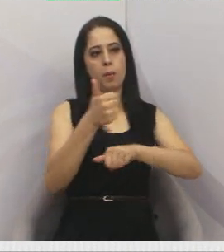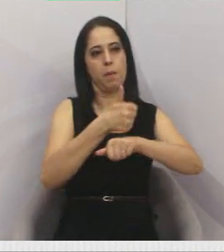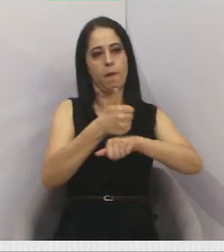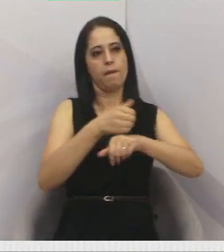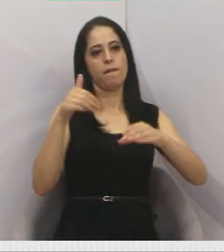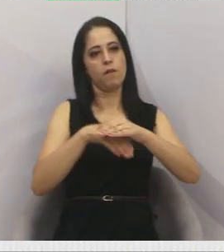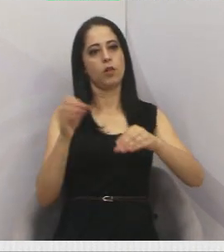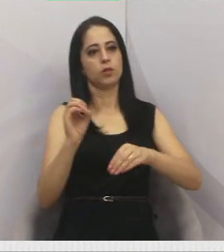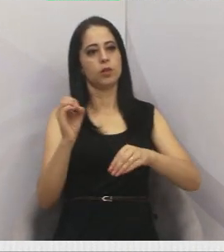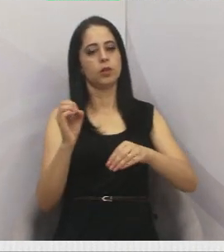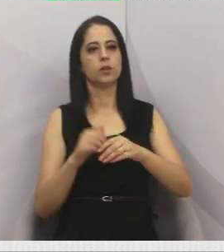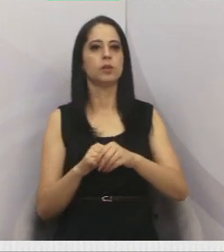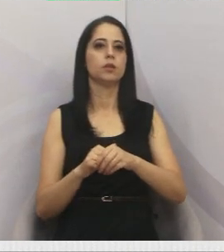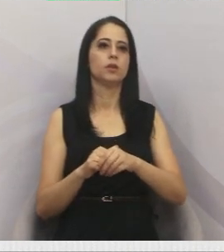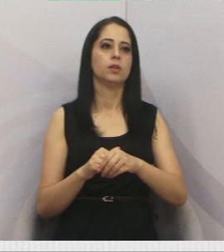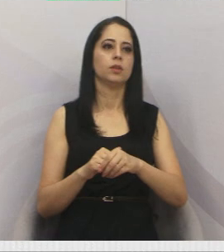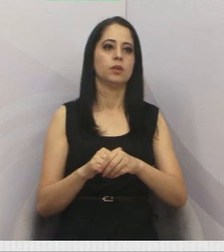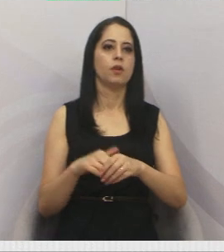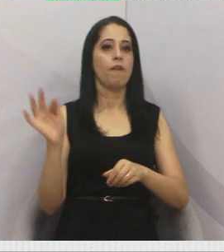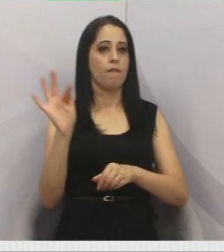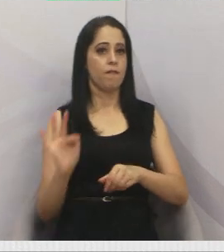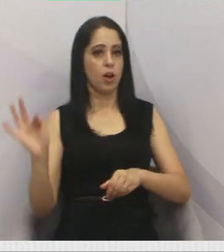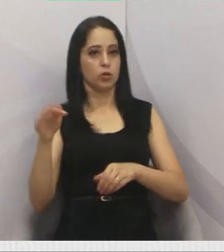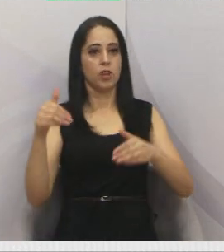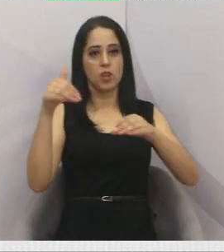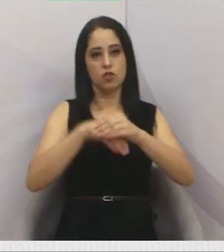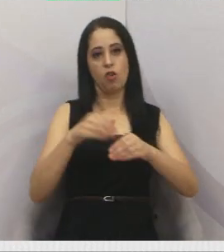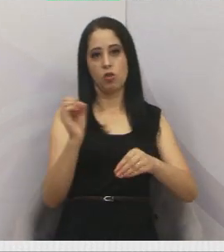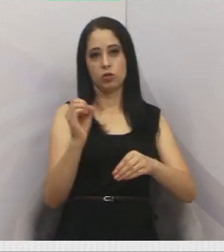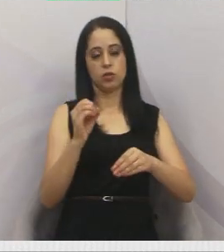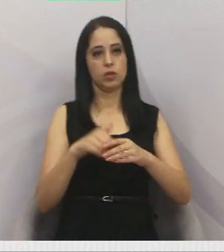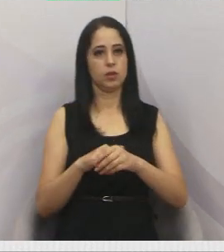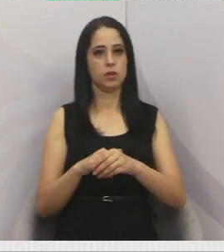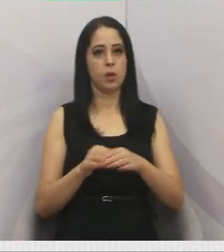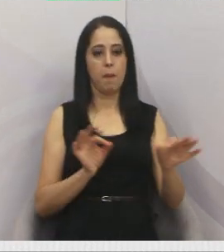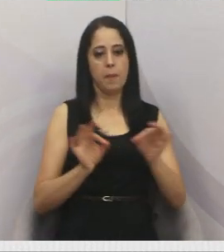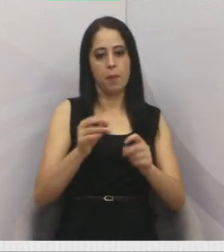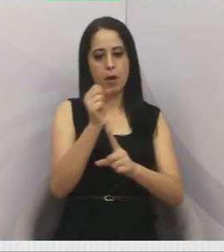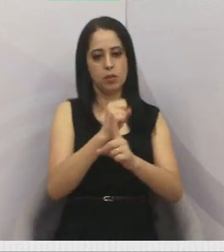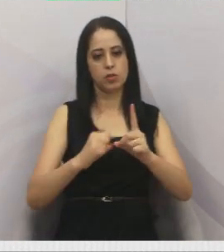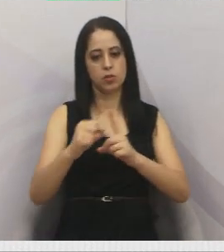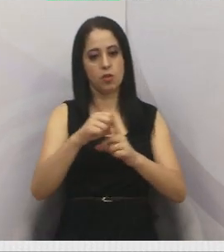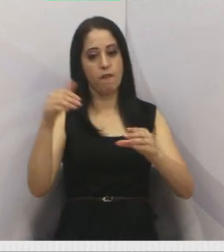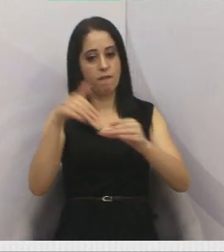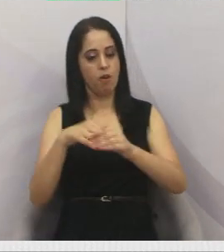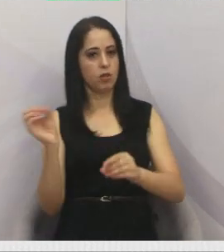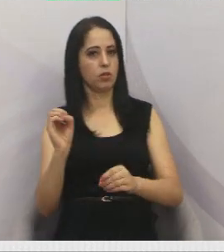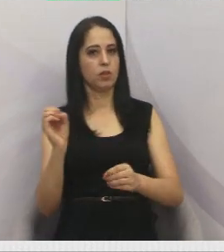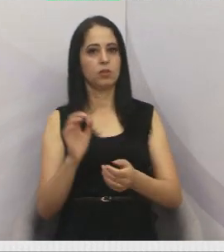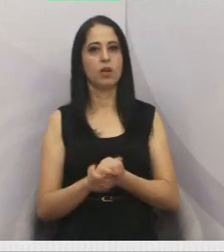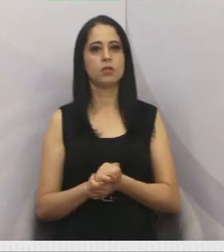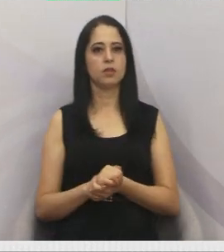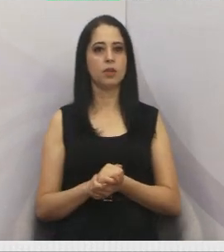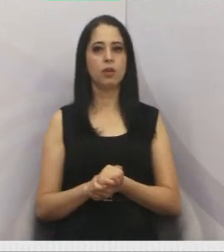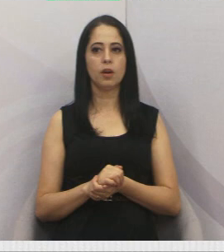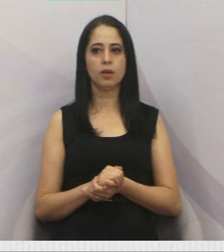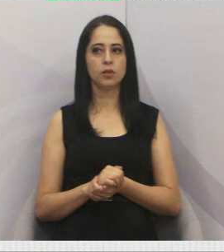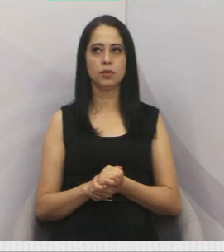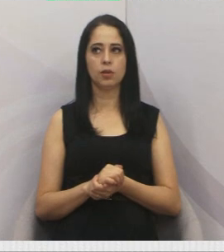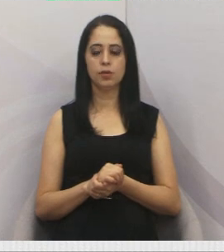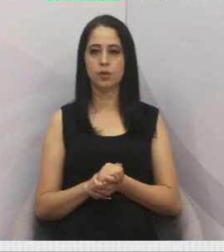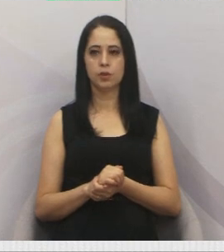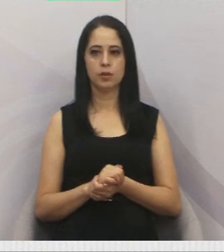voto em branco. Segmento Entidades Acadêmicas, voto em branco. Segmento Organização da Sociedade Civil, voto em branco. Próximo voto.